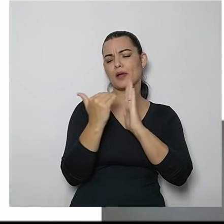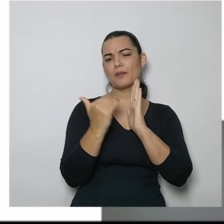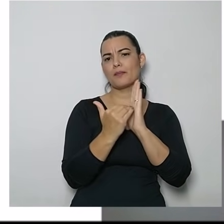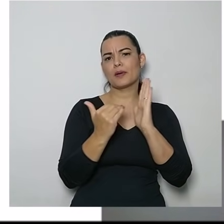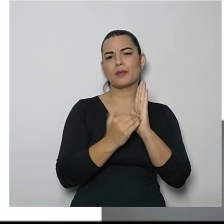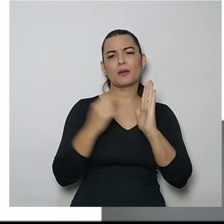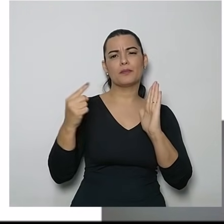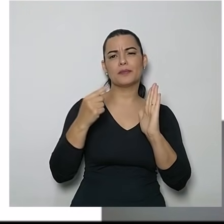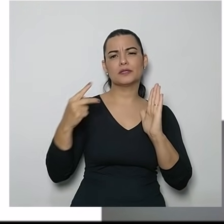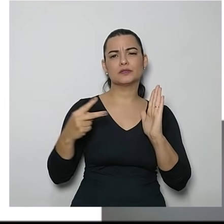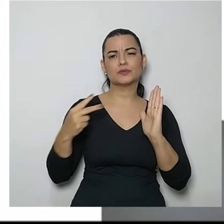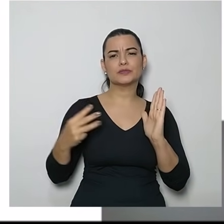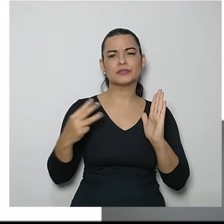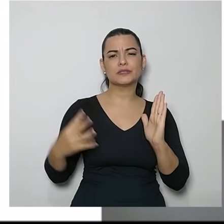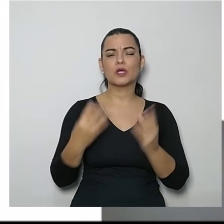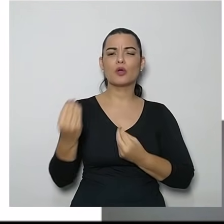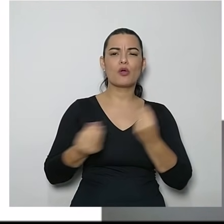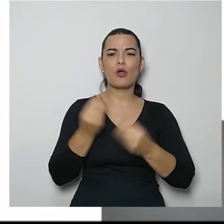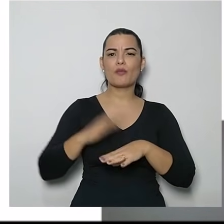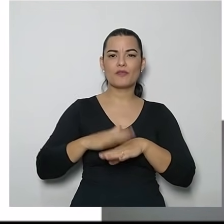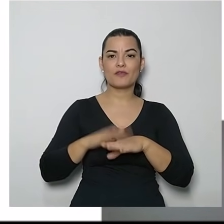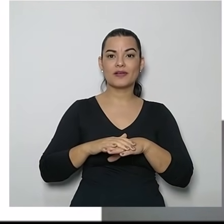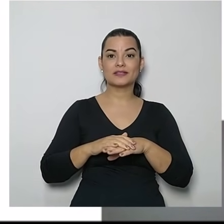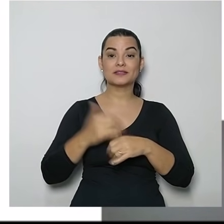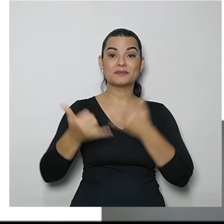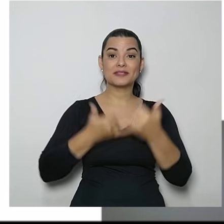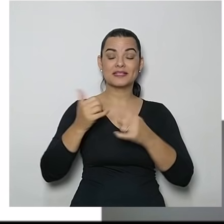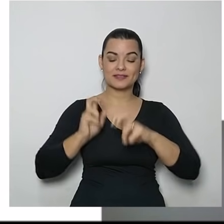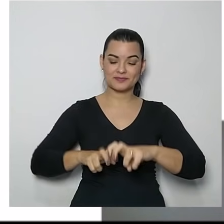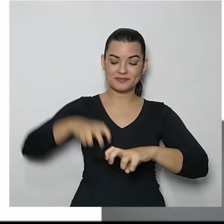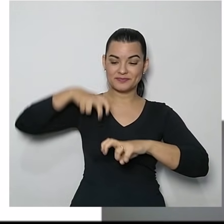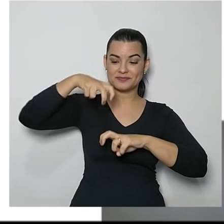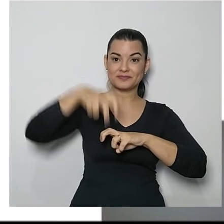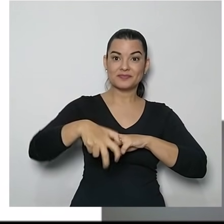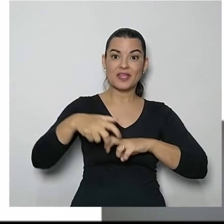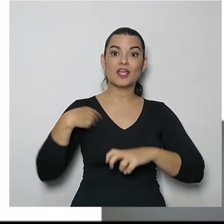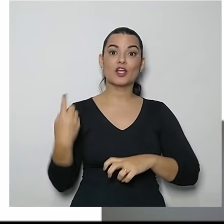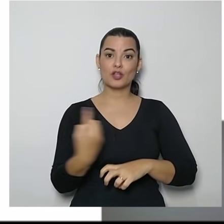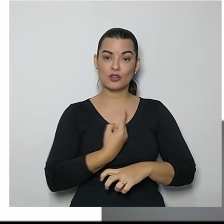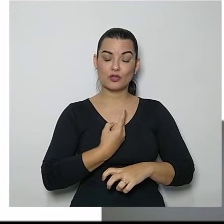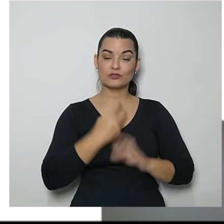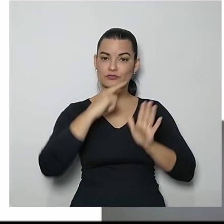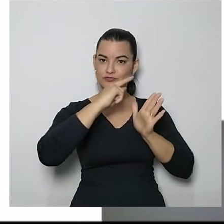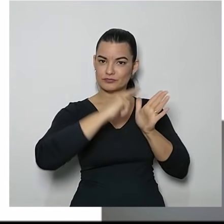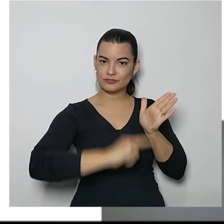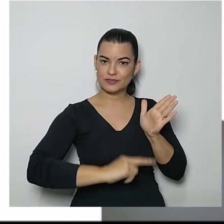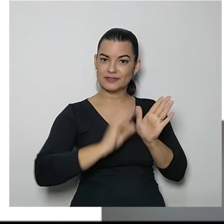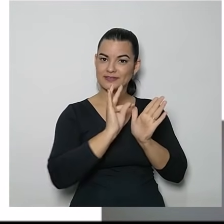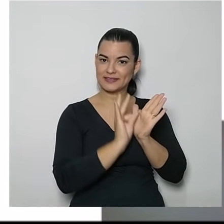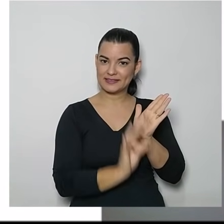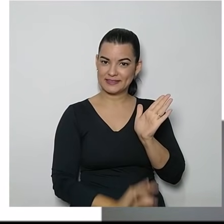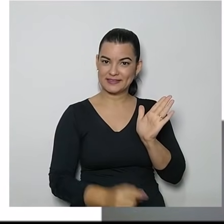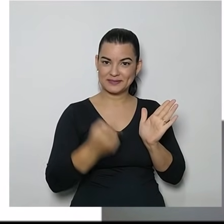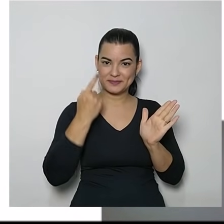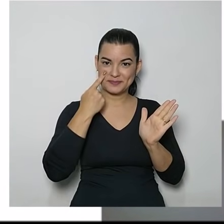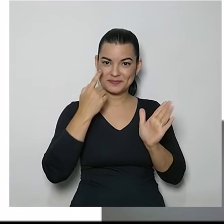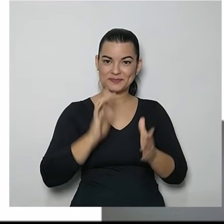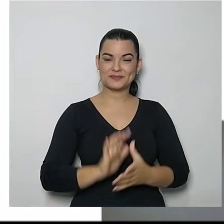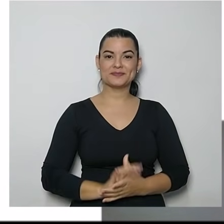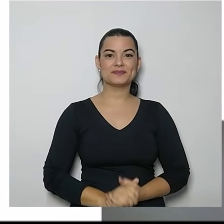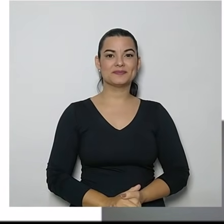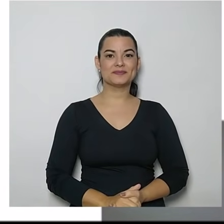brincar da brincadeira Pula-Sela. Então, nós vamos fazer a leitura deste texto.